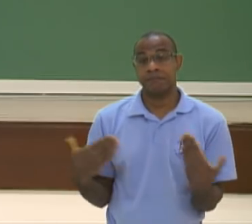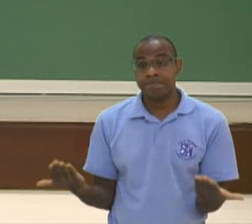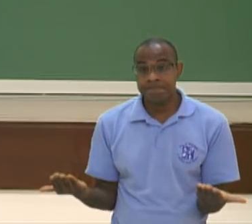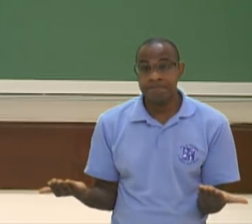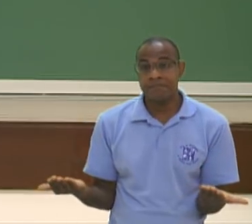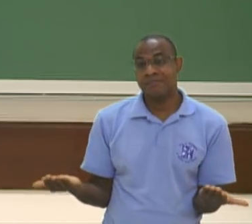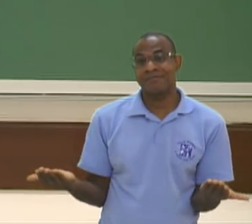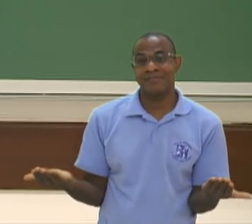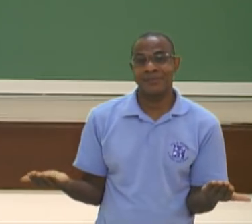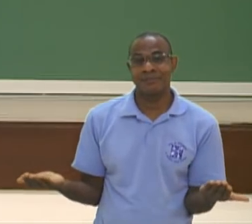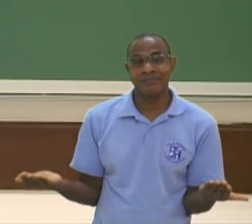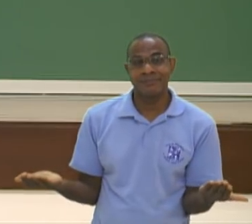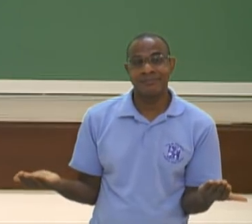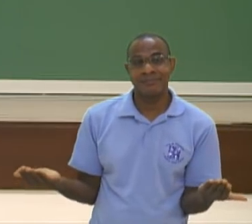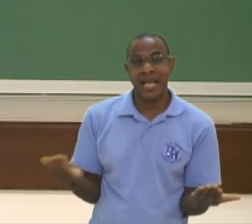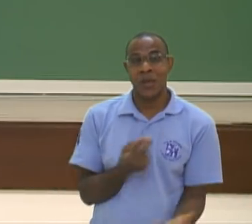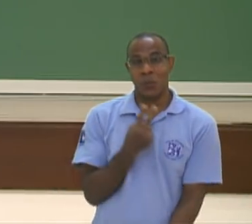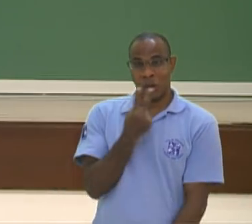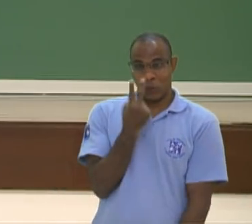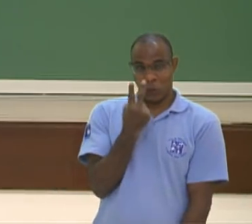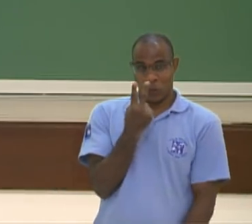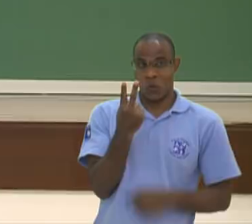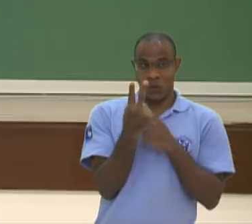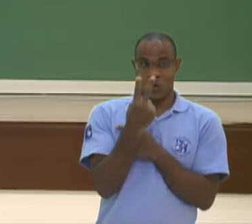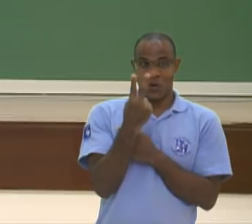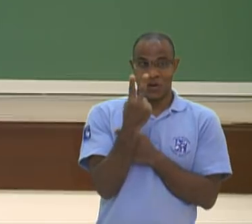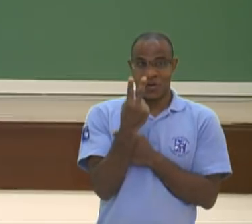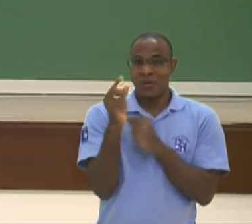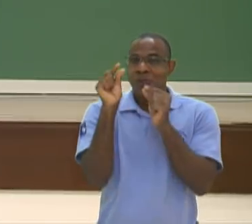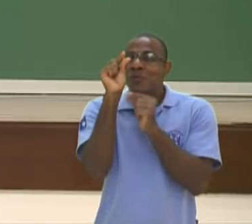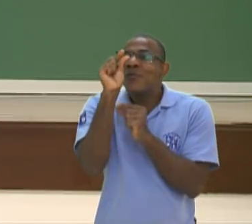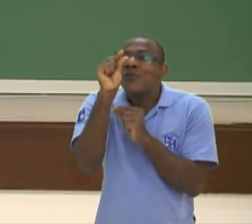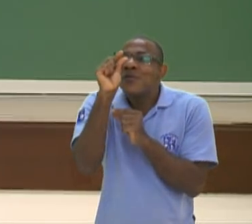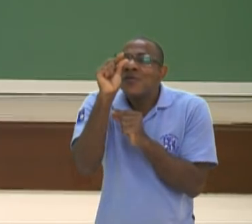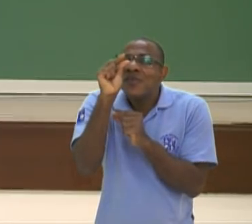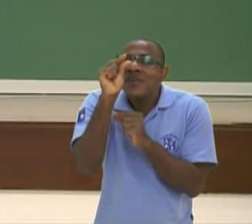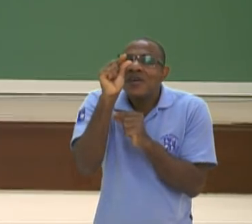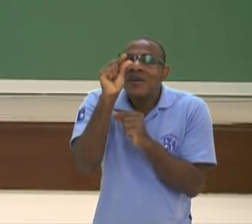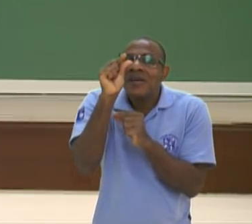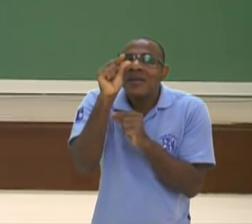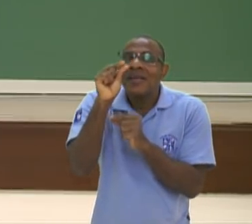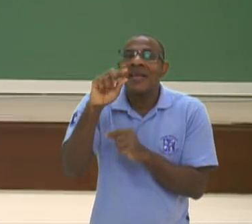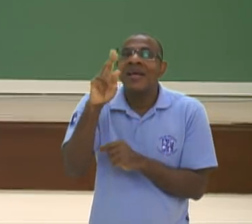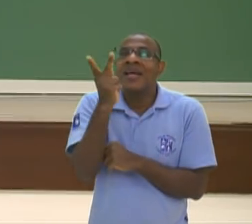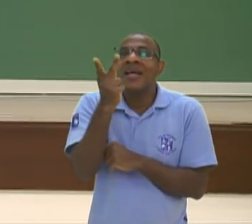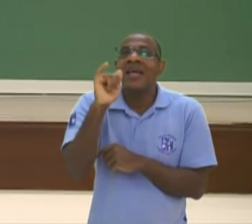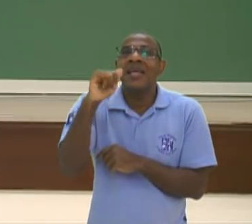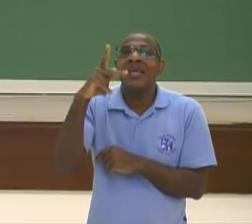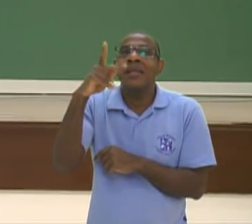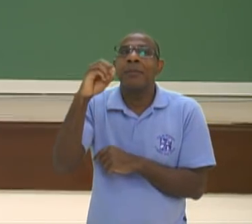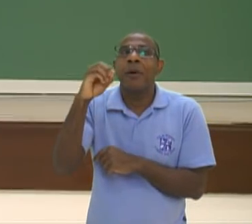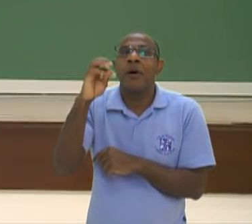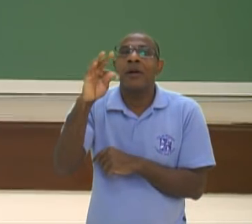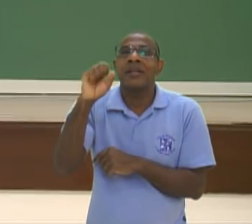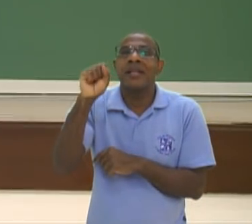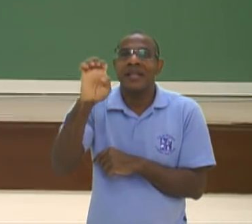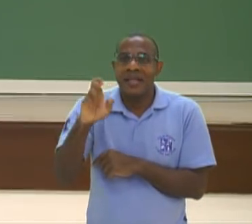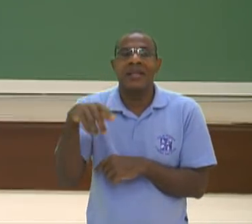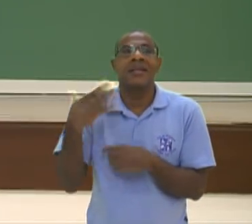Então, a número 2, esse grãozinho é a hipófise, né? A glândula